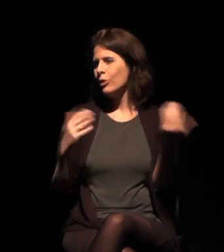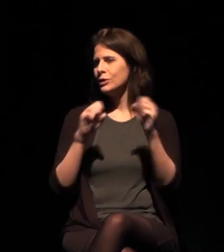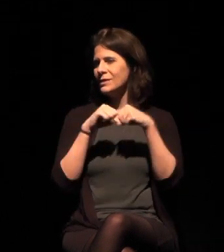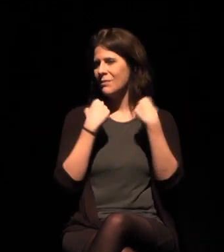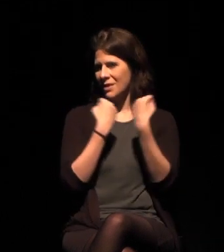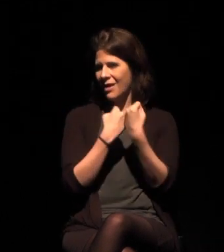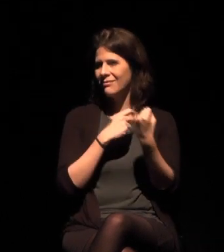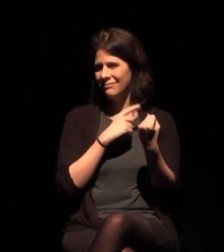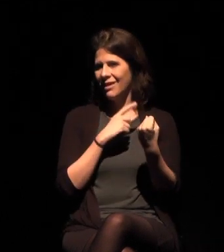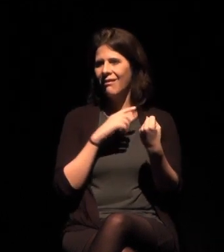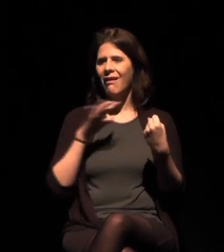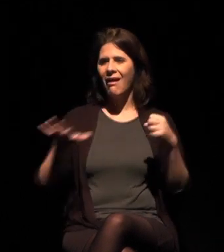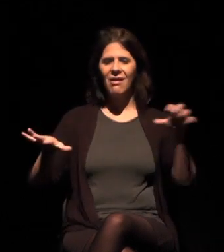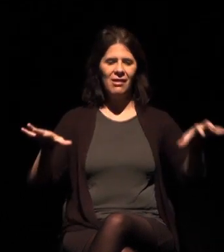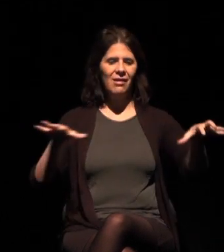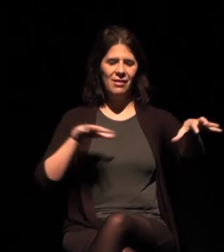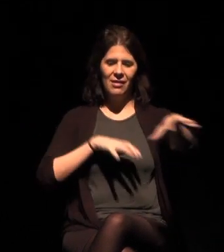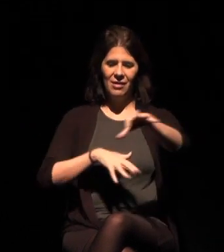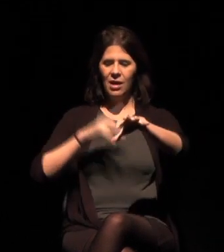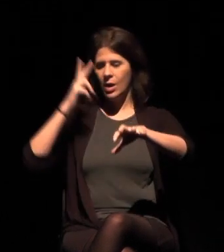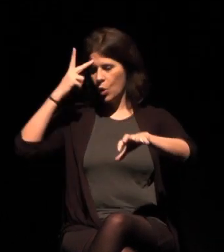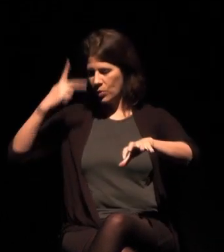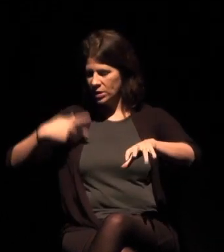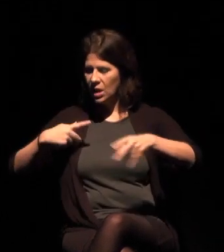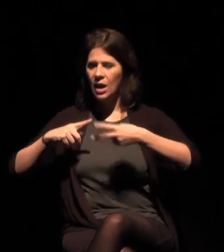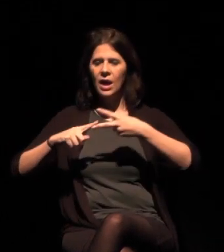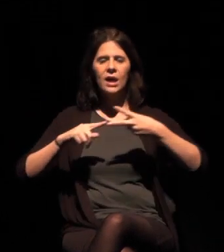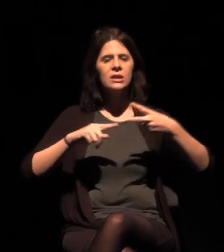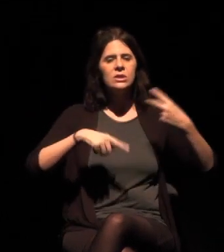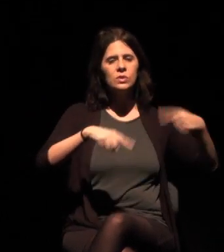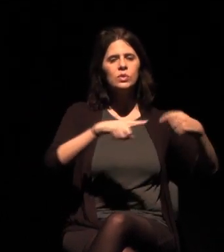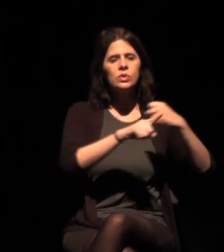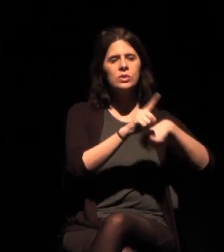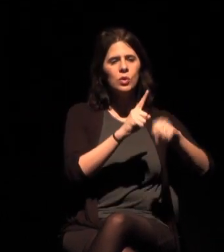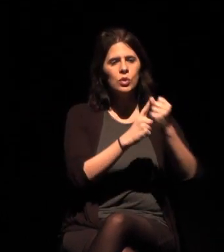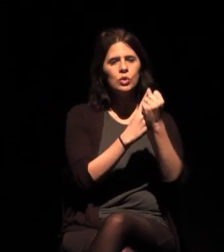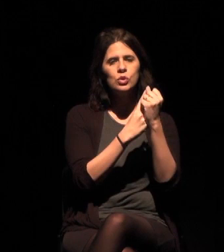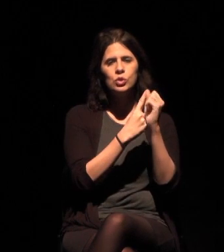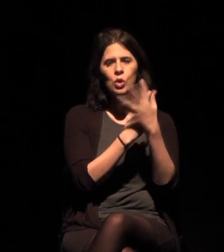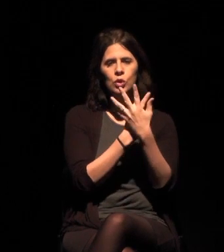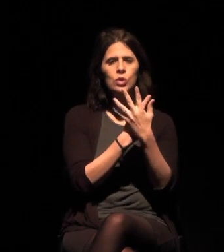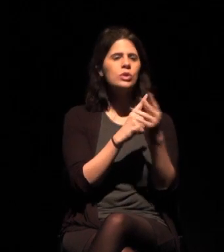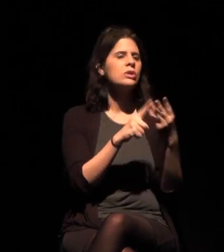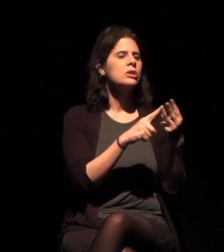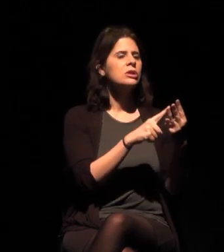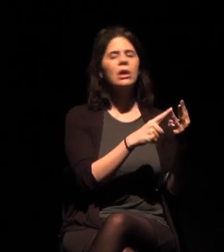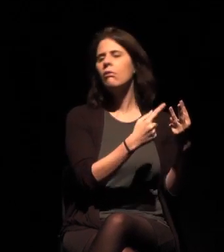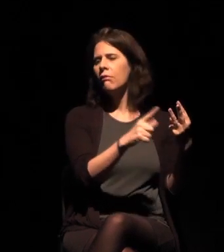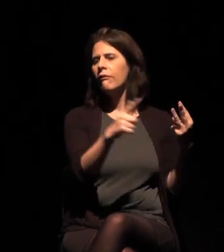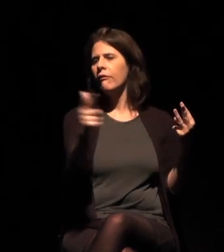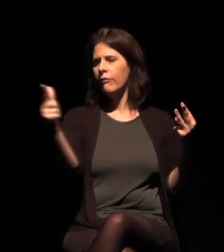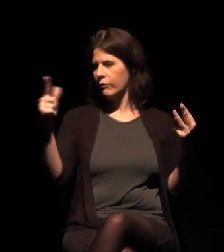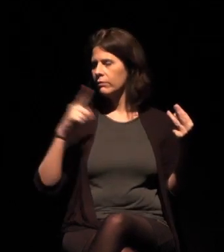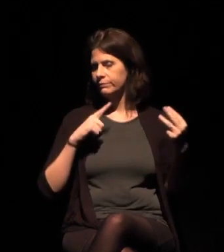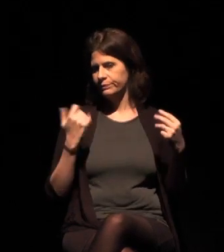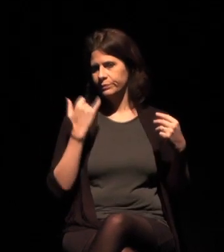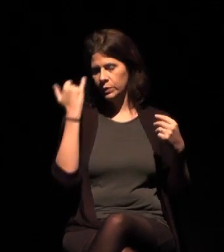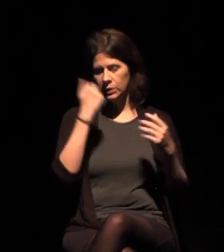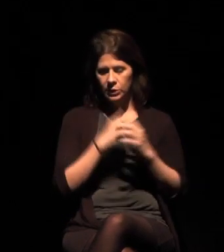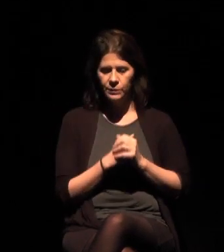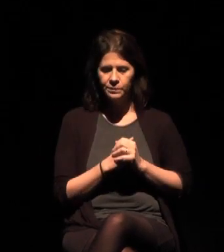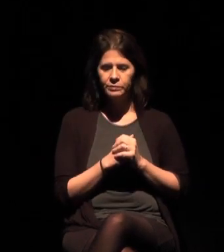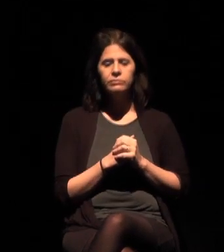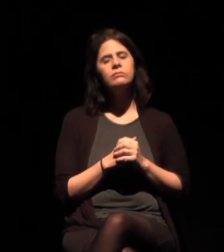áreas de mãe da humanidade então isso é algo que merece discussão então deixa eu olhar para o futuro senhor já que o painel sobre o